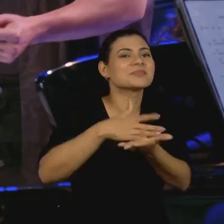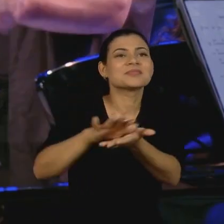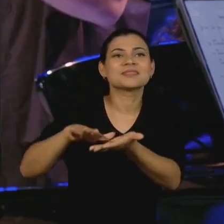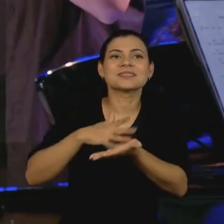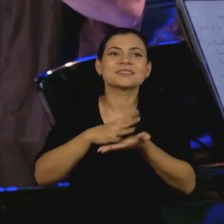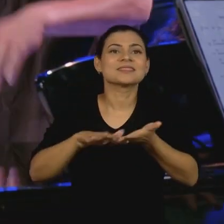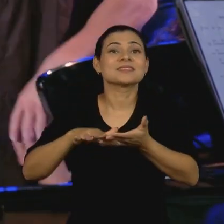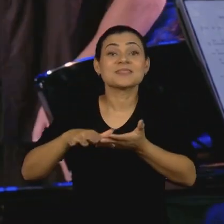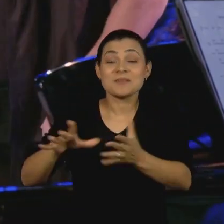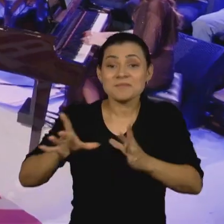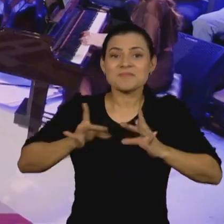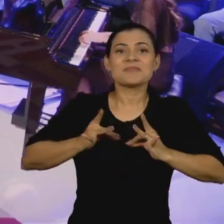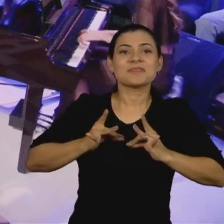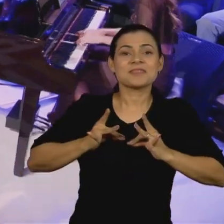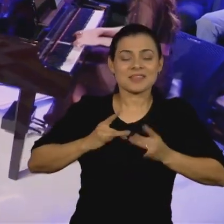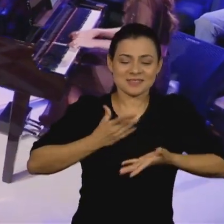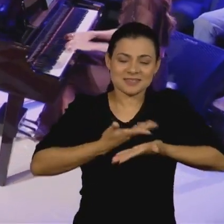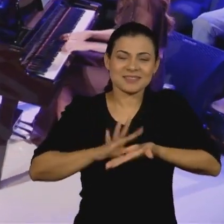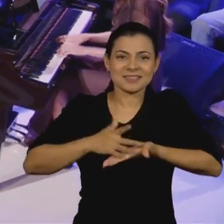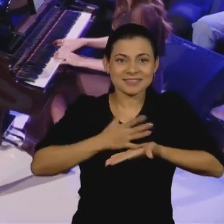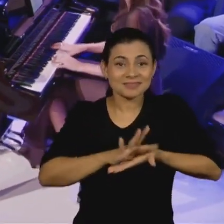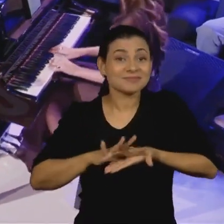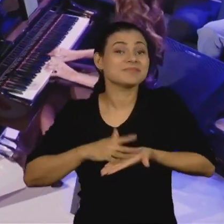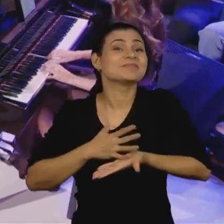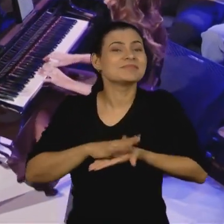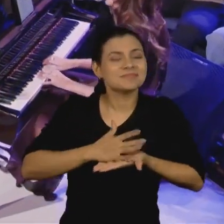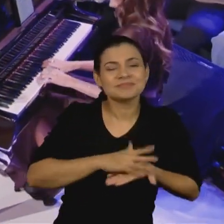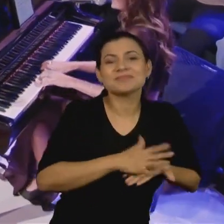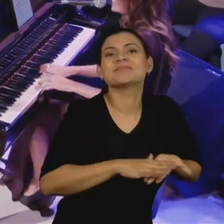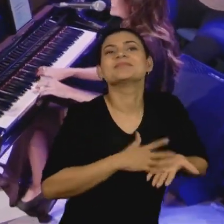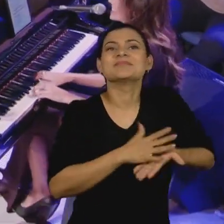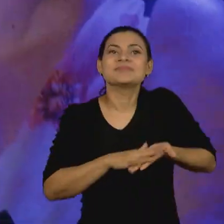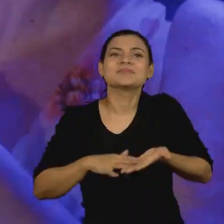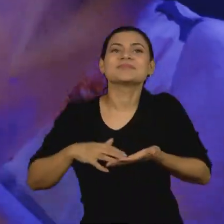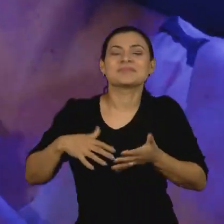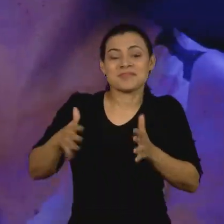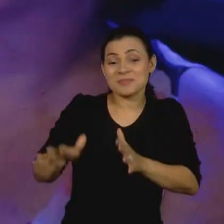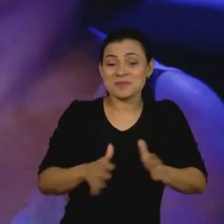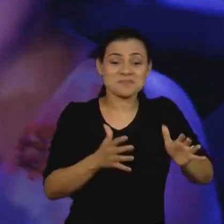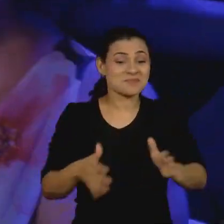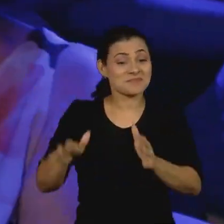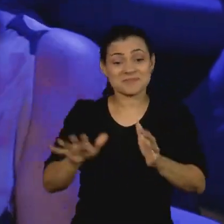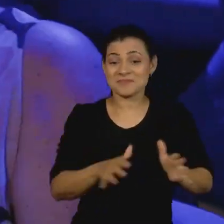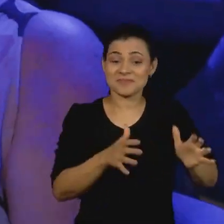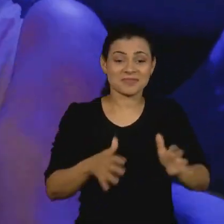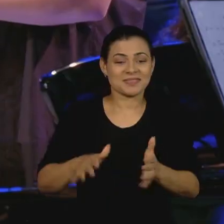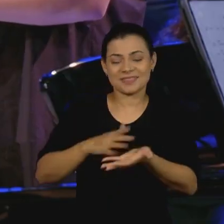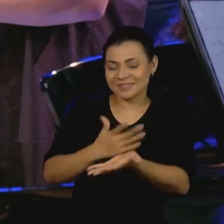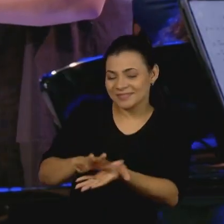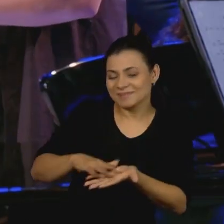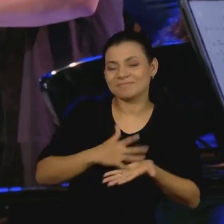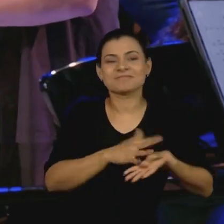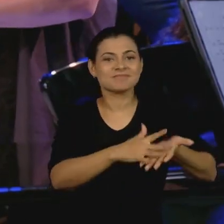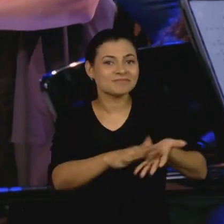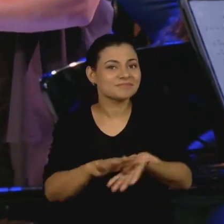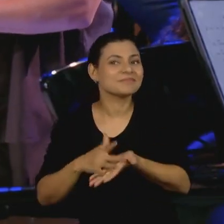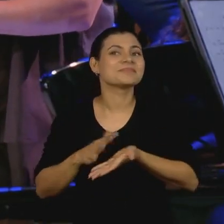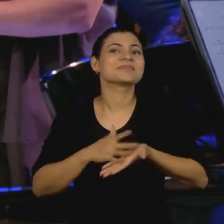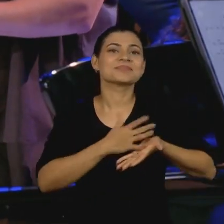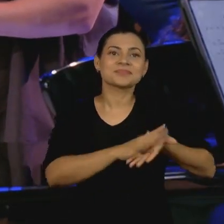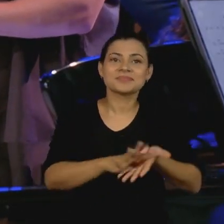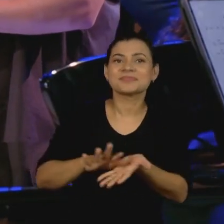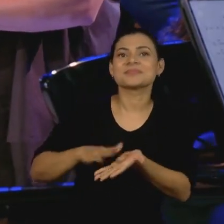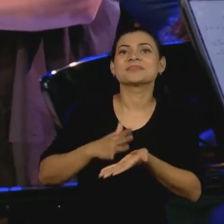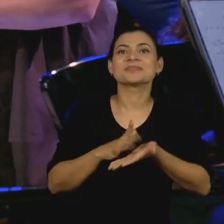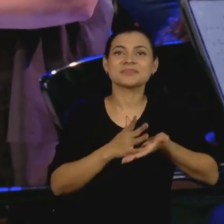me separei. O samba da minha terra deixa a gente mole. O samba da minha terra deixa a gente mole. O